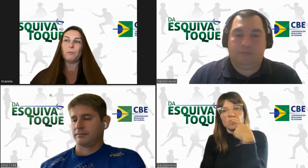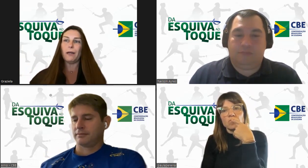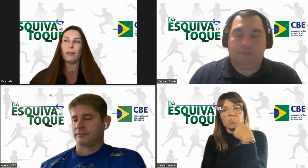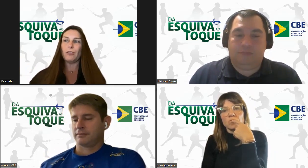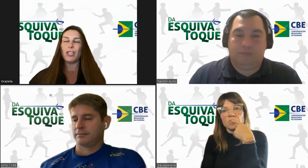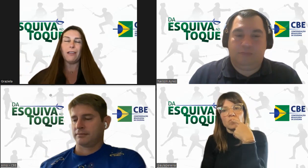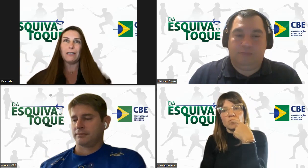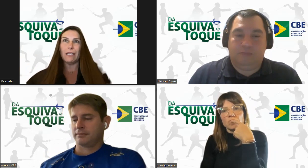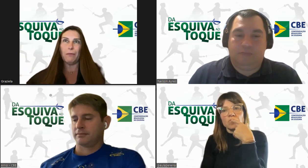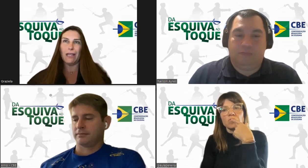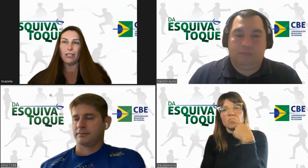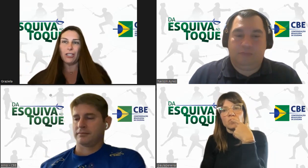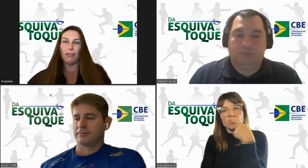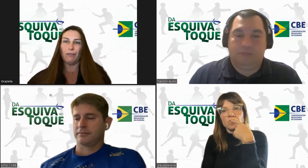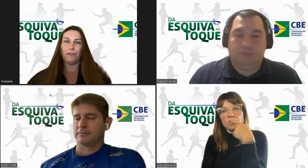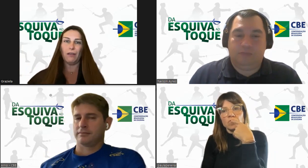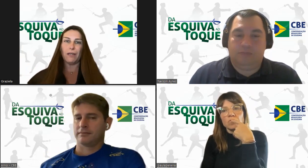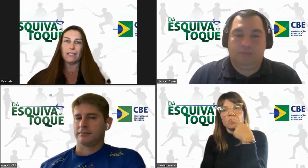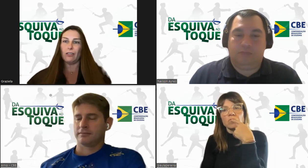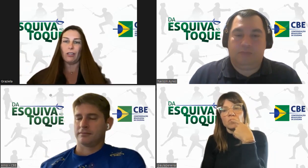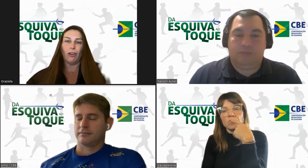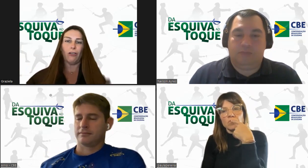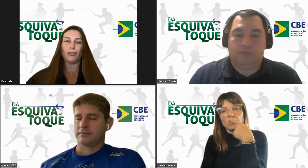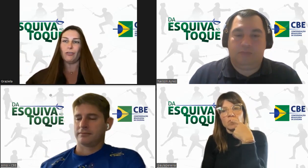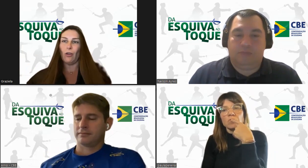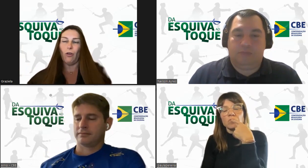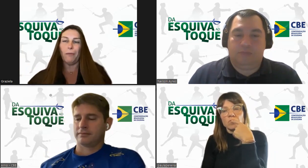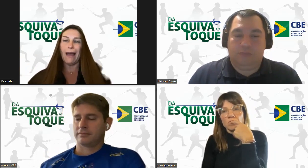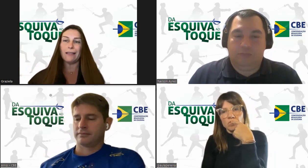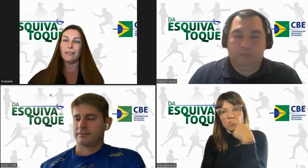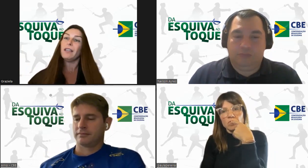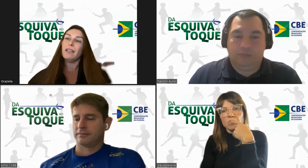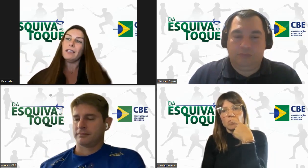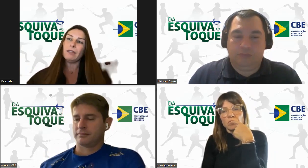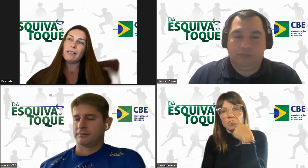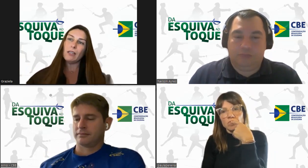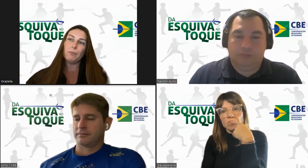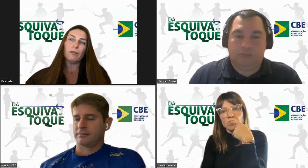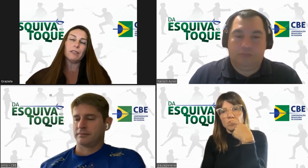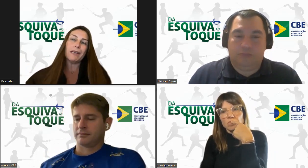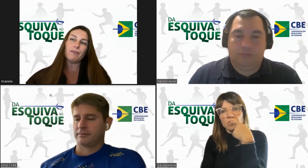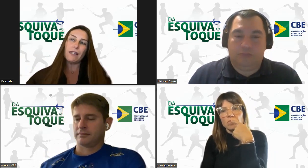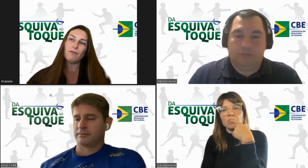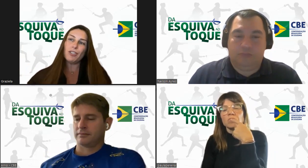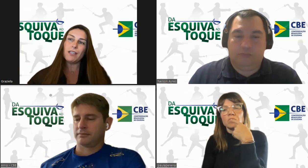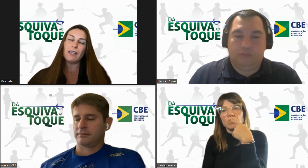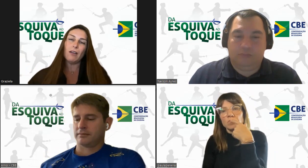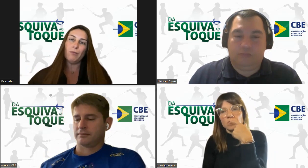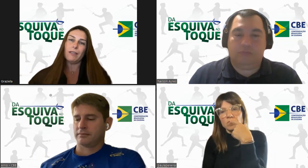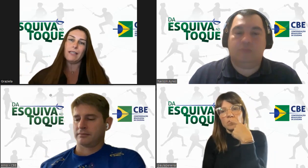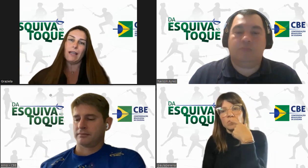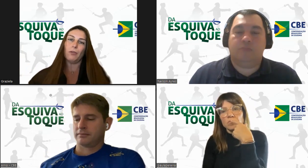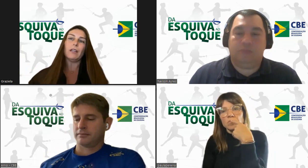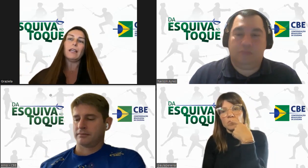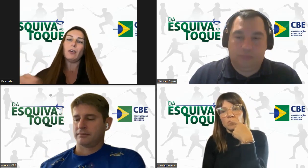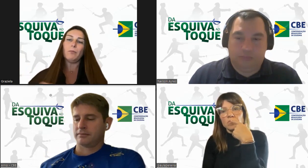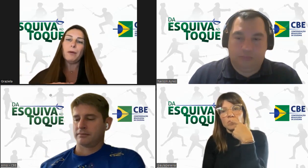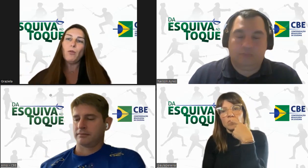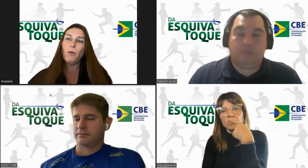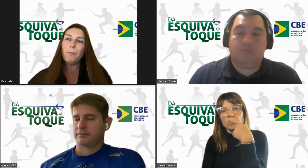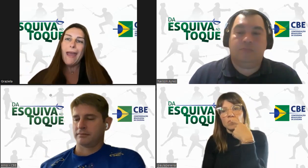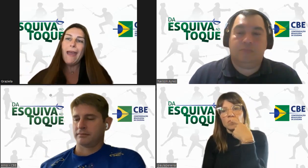mais um pão cheio de semente cheio de fibra sendo que logo eu já tô em combate não tem que ser um pão de mais fácil digestão por exemplo